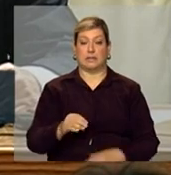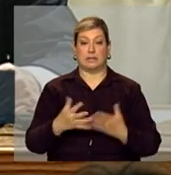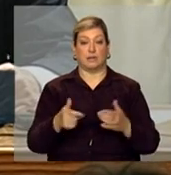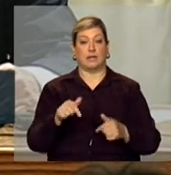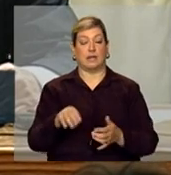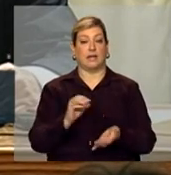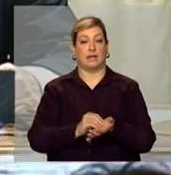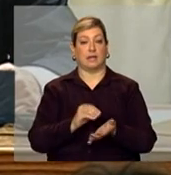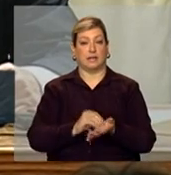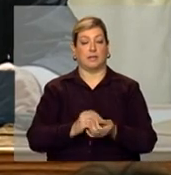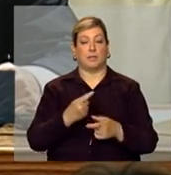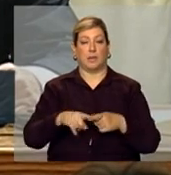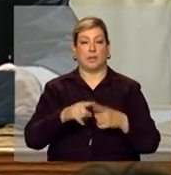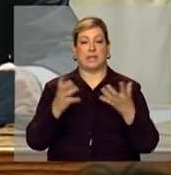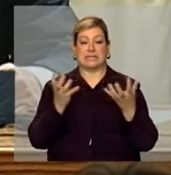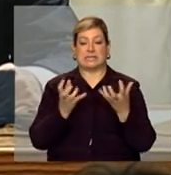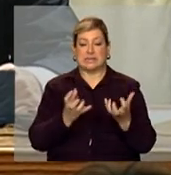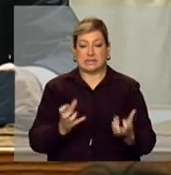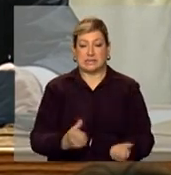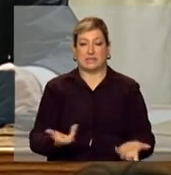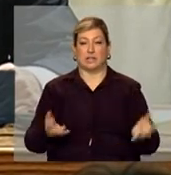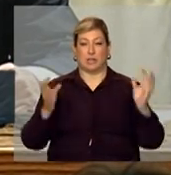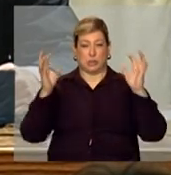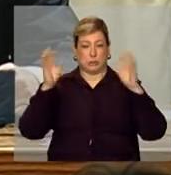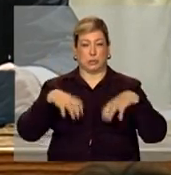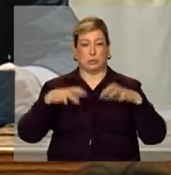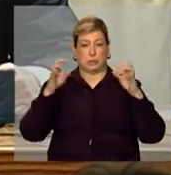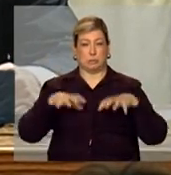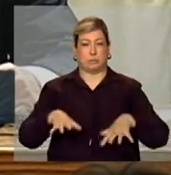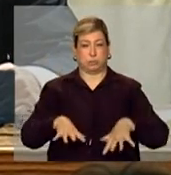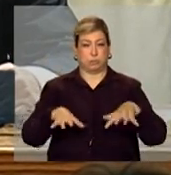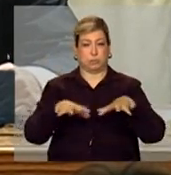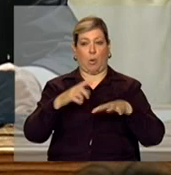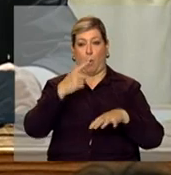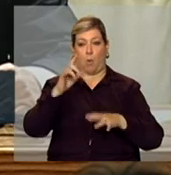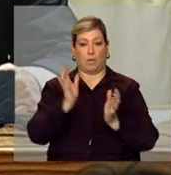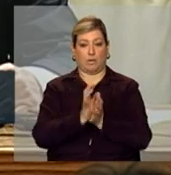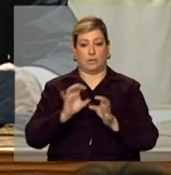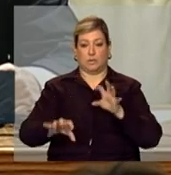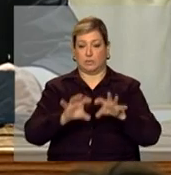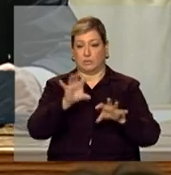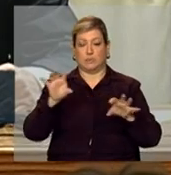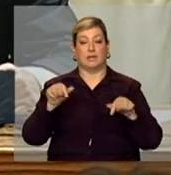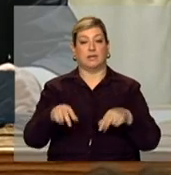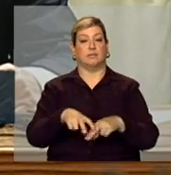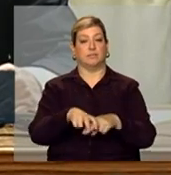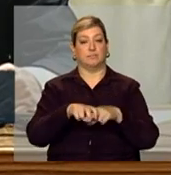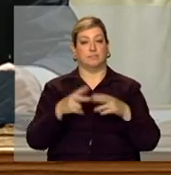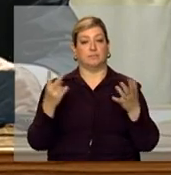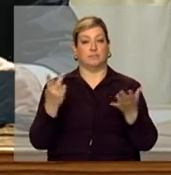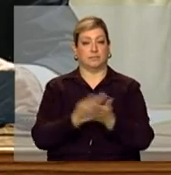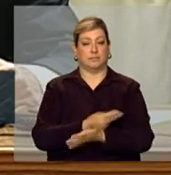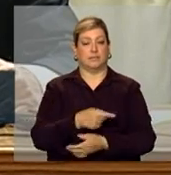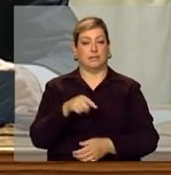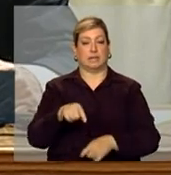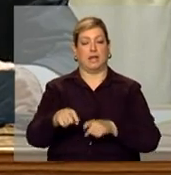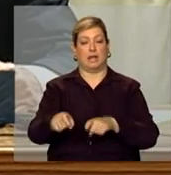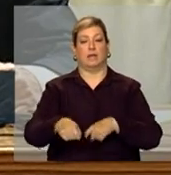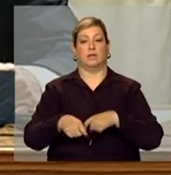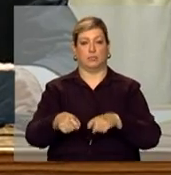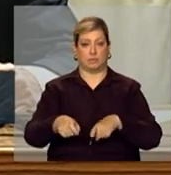efeito de secas em algumas regiões chuvas em outras regiões causaram esse desempenho da